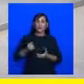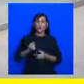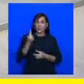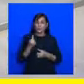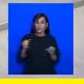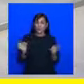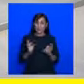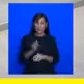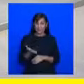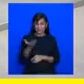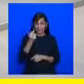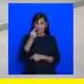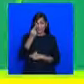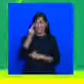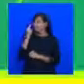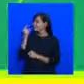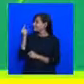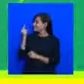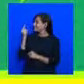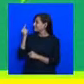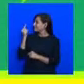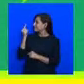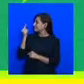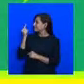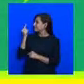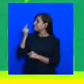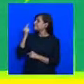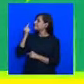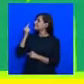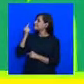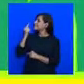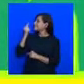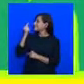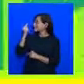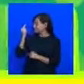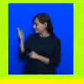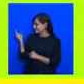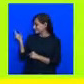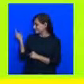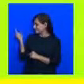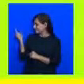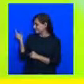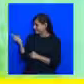1 está preparado, bolas posicionadas. Valendo!